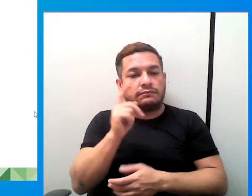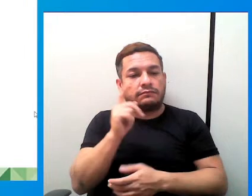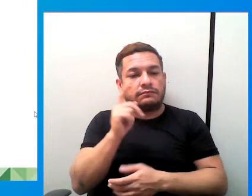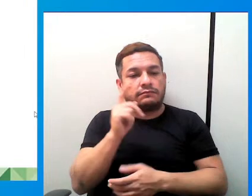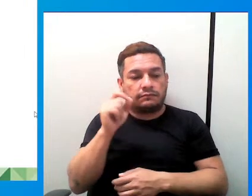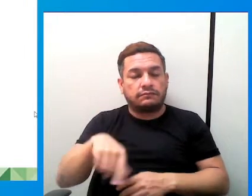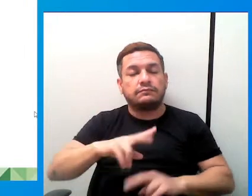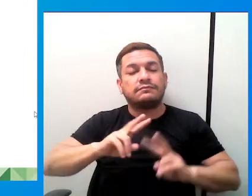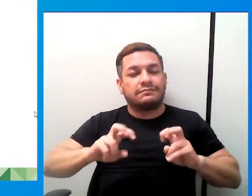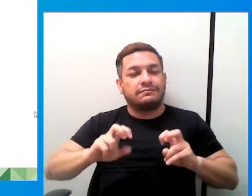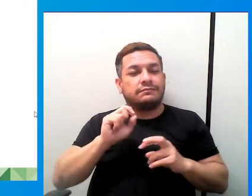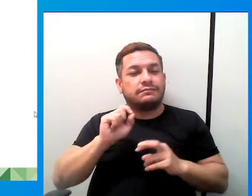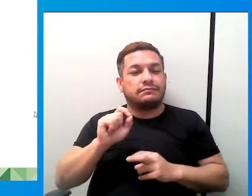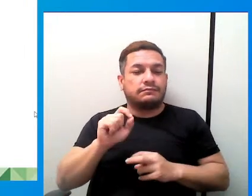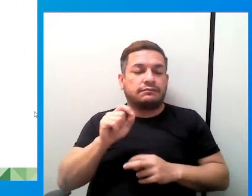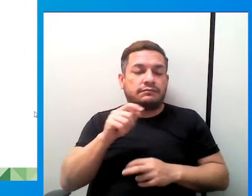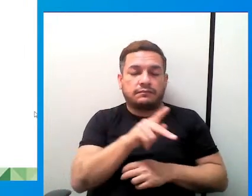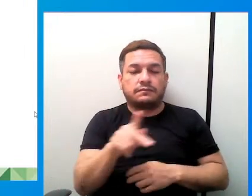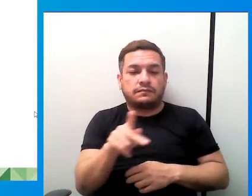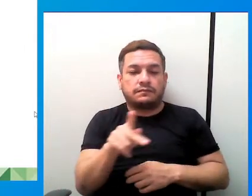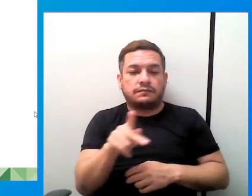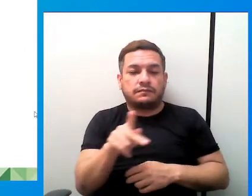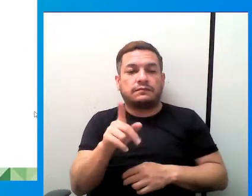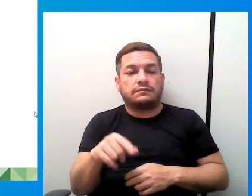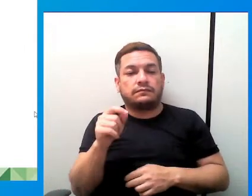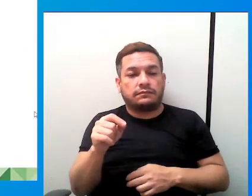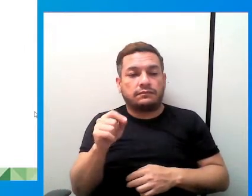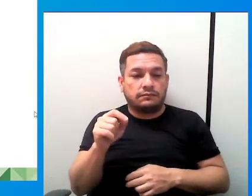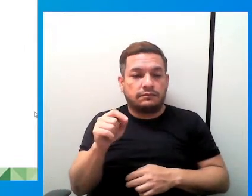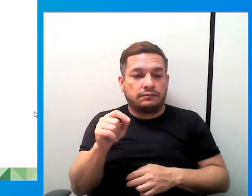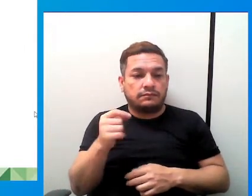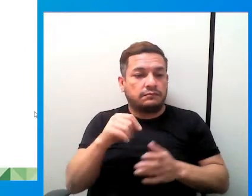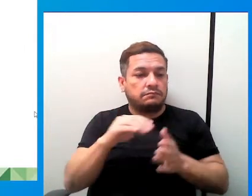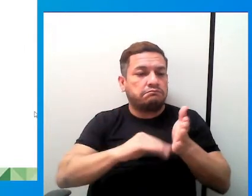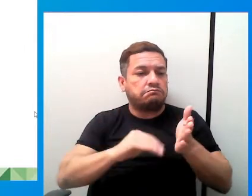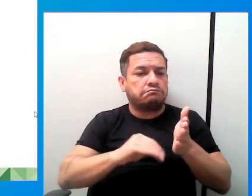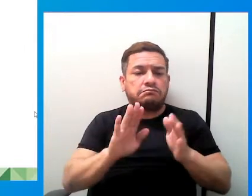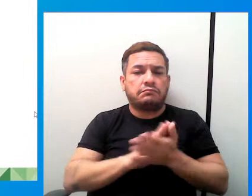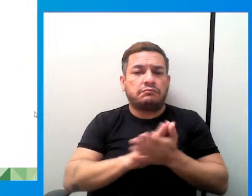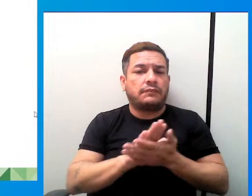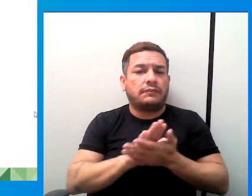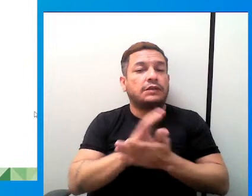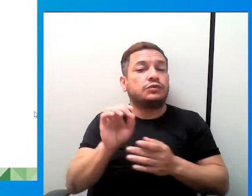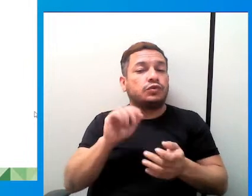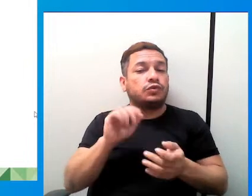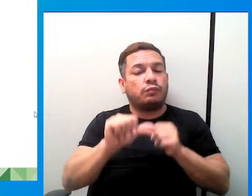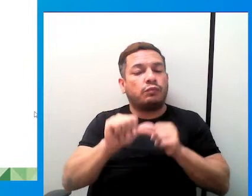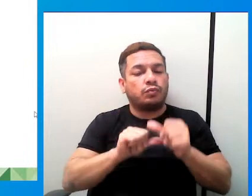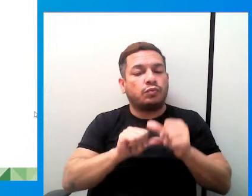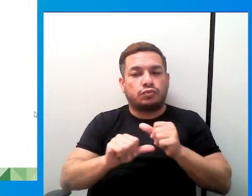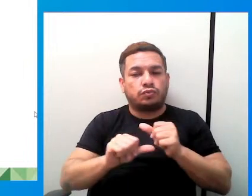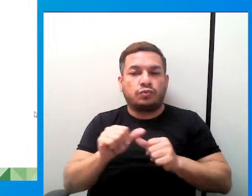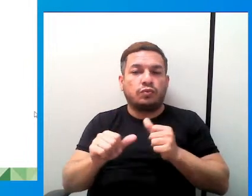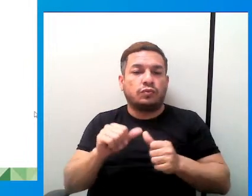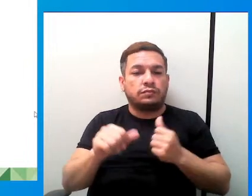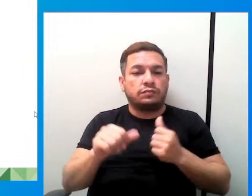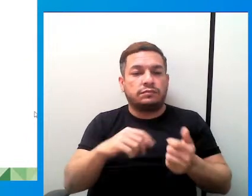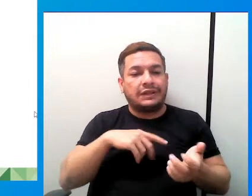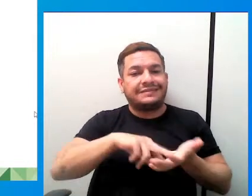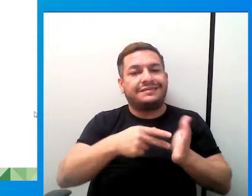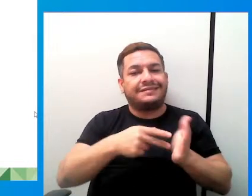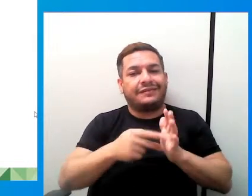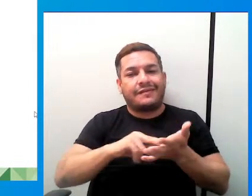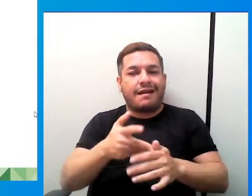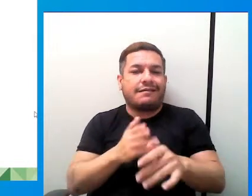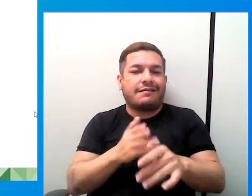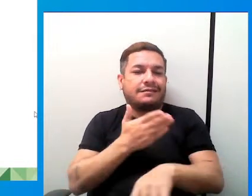que o professor não precisou retirar nada, ele apenas ressignificou a sua prática. Isso pode se aplicar